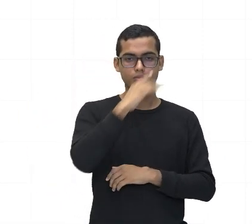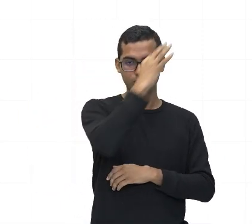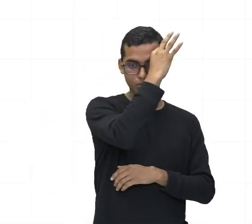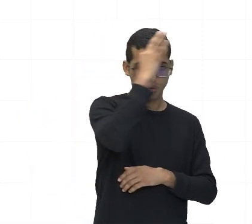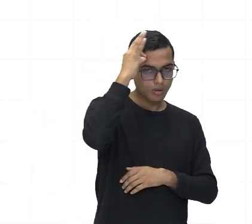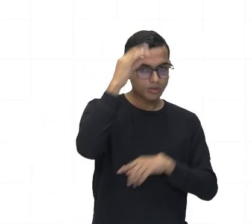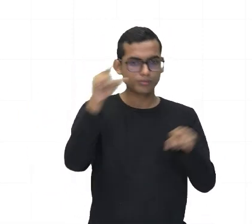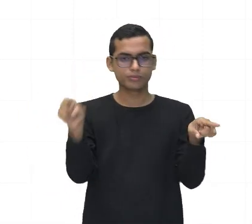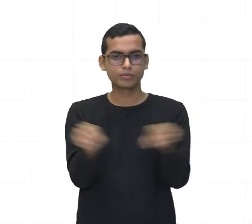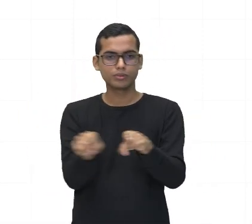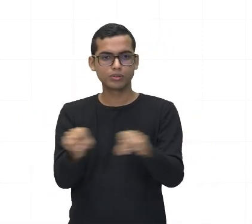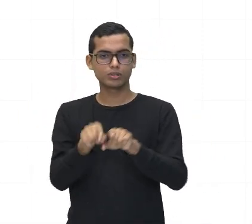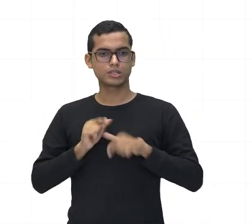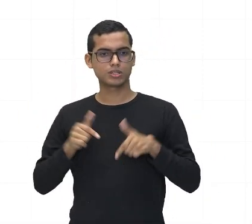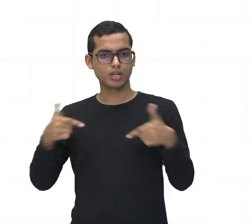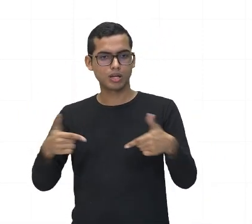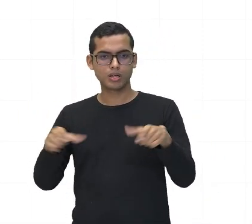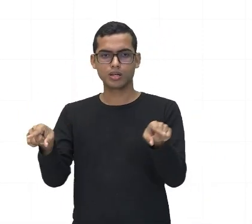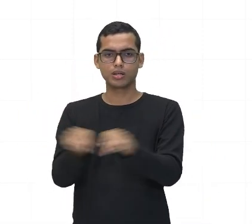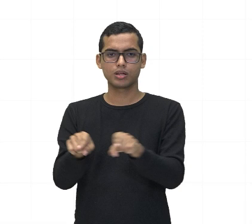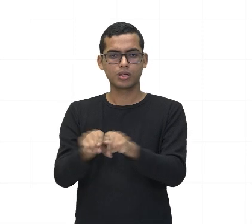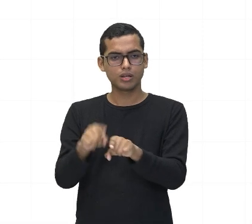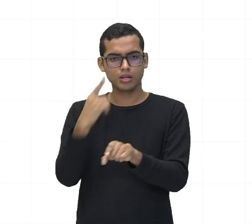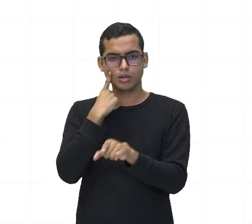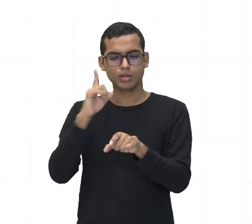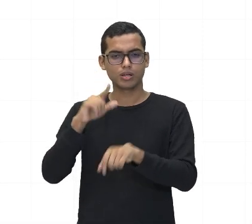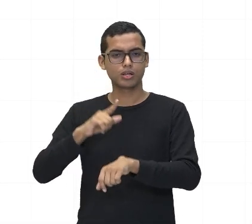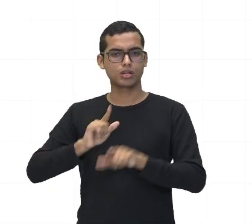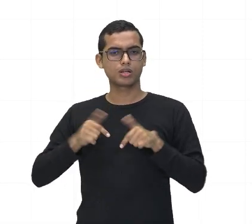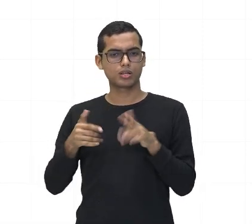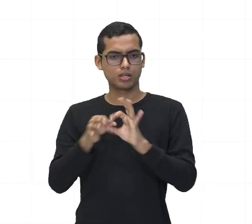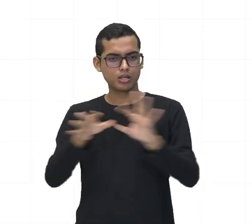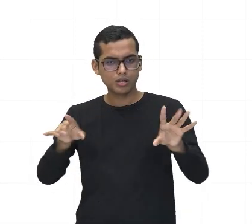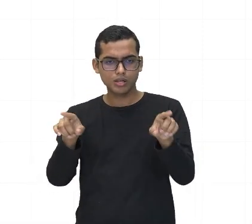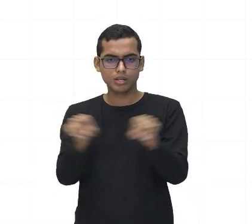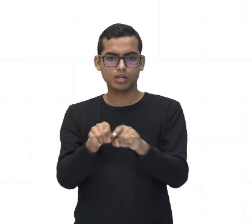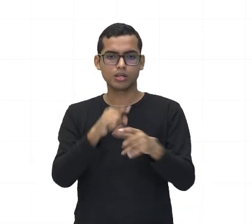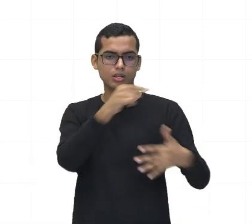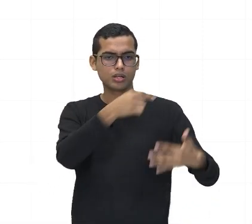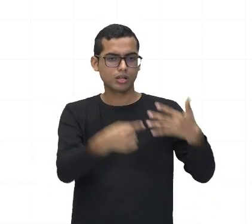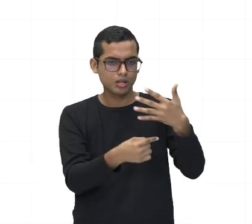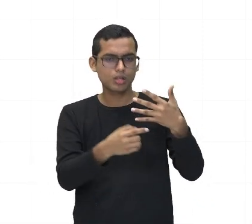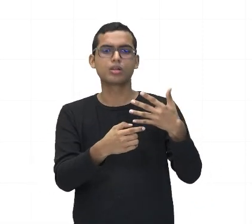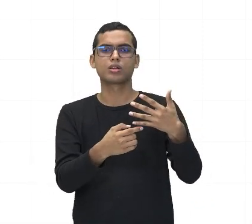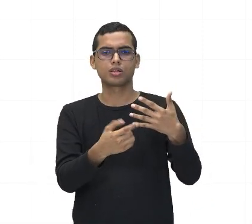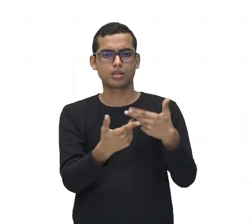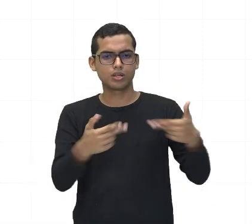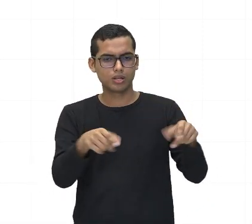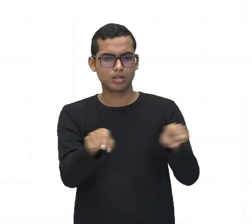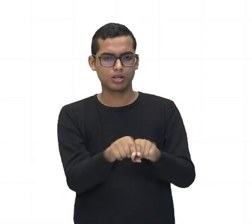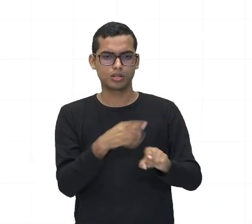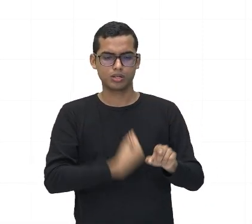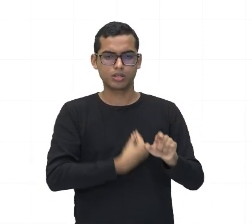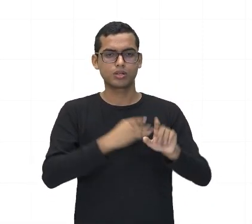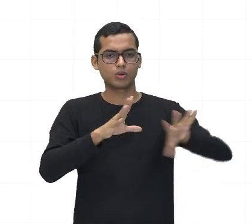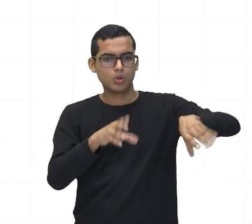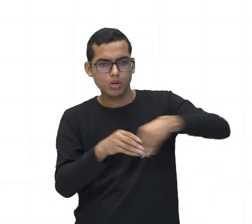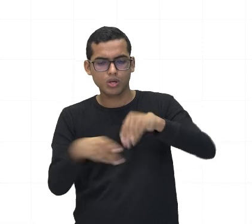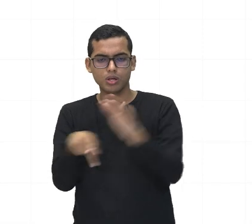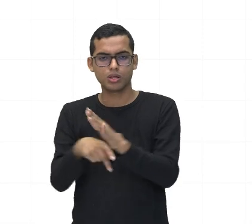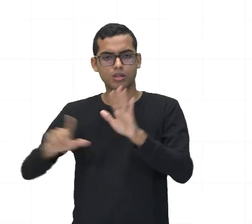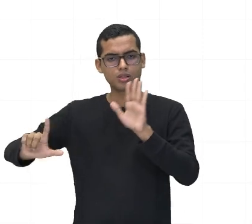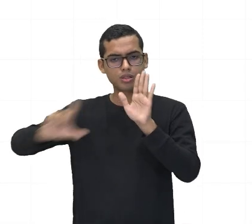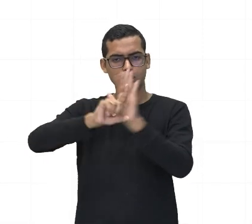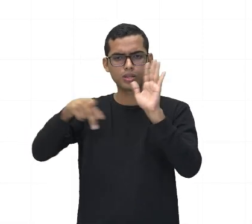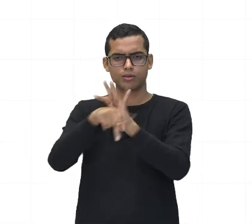da ação. Na hora de julgar, os atenuantes são levados em consideração na lei judaica. E aqui, olha só que bonito.